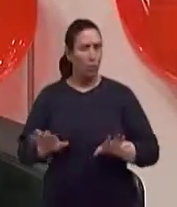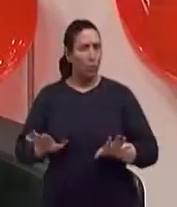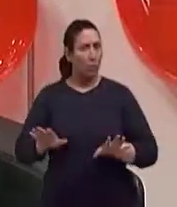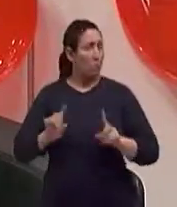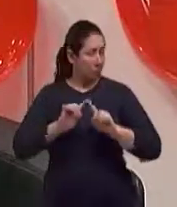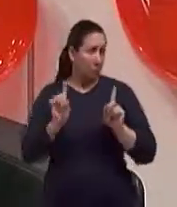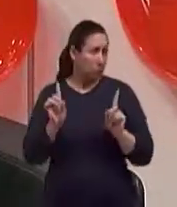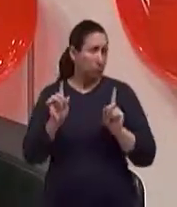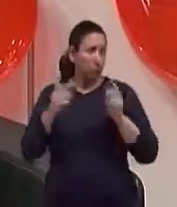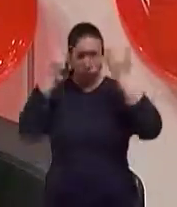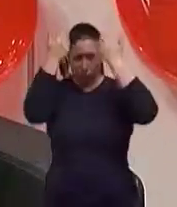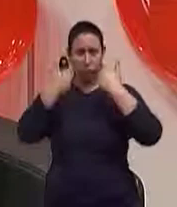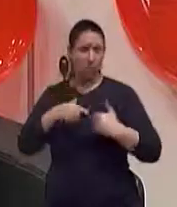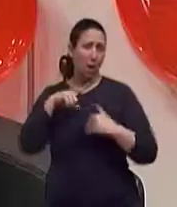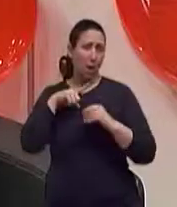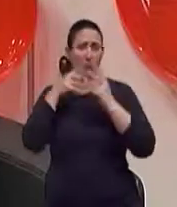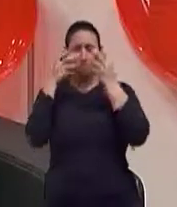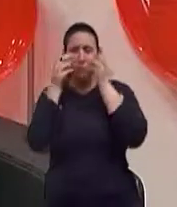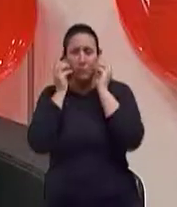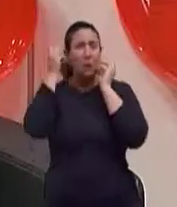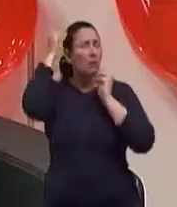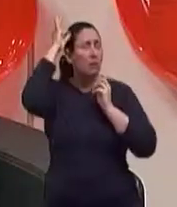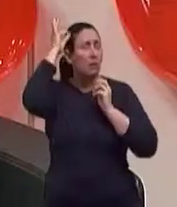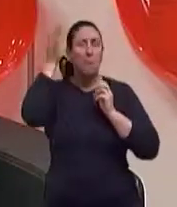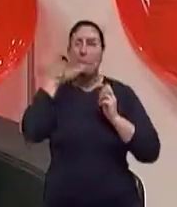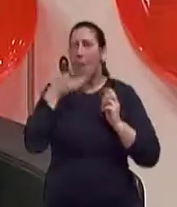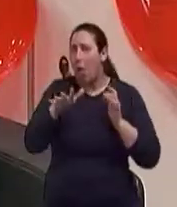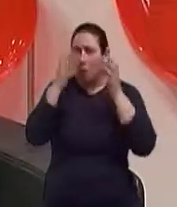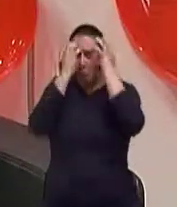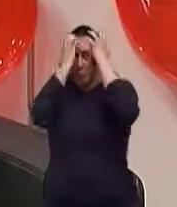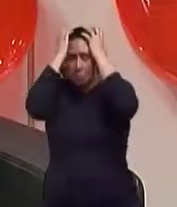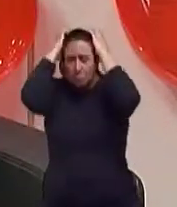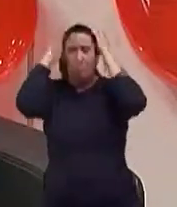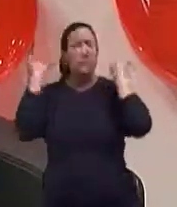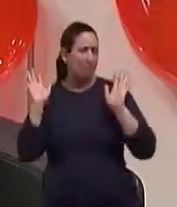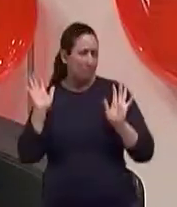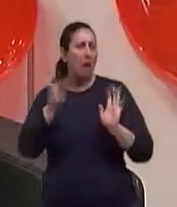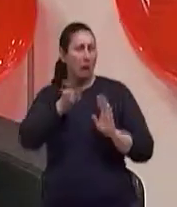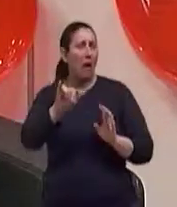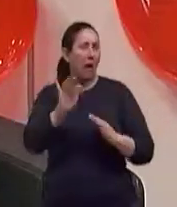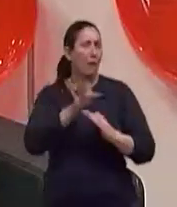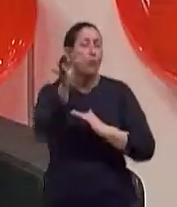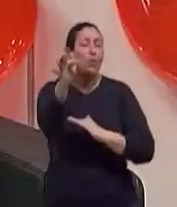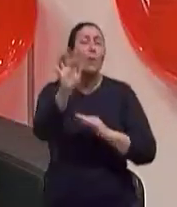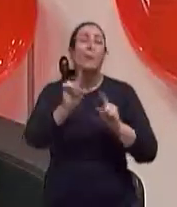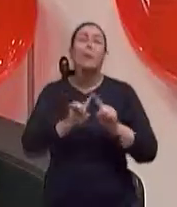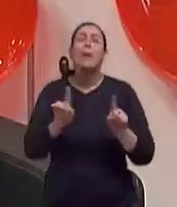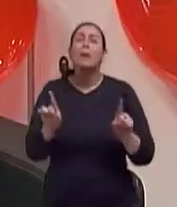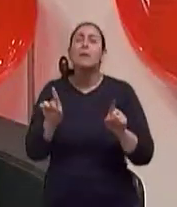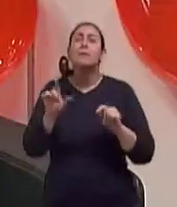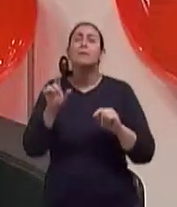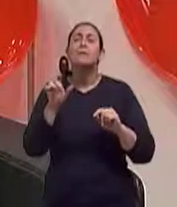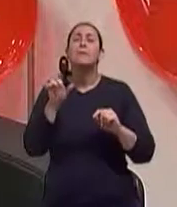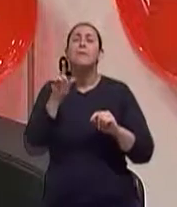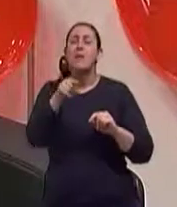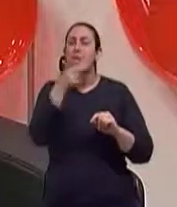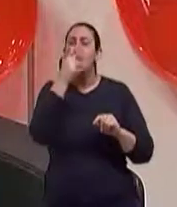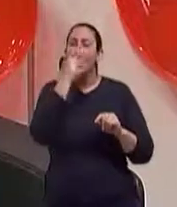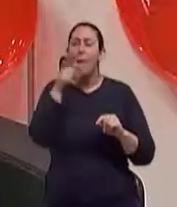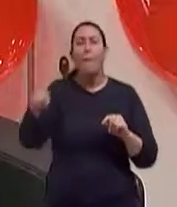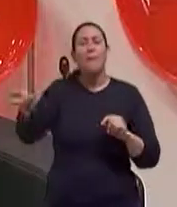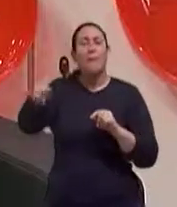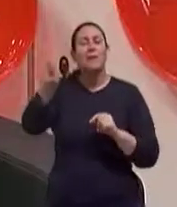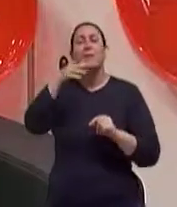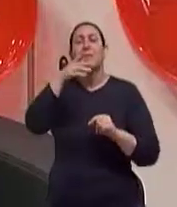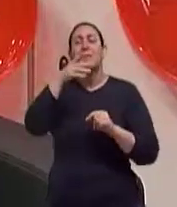envelhecer infelizmente né os cabelos brancos vão aparecer as primeiras marcas vão aparecer mas é como o pessoal ali os meninos do Colégio